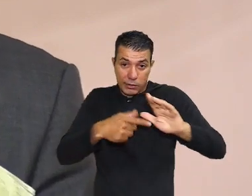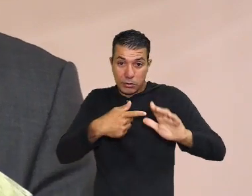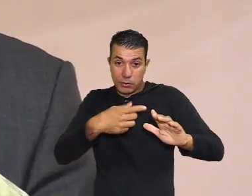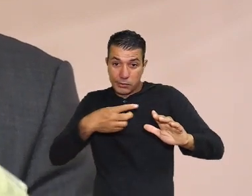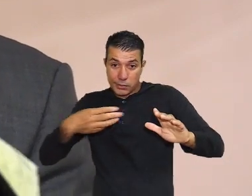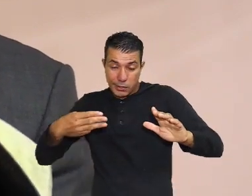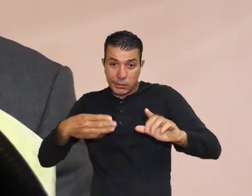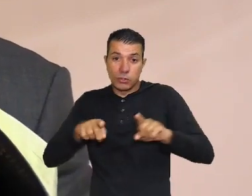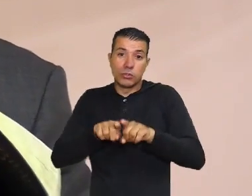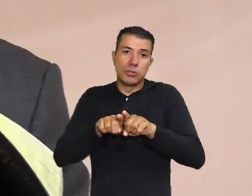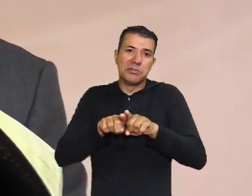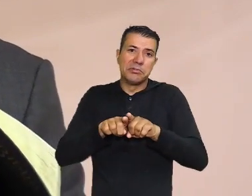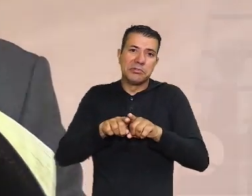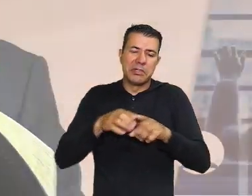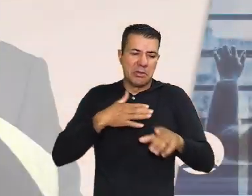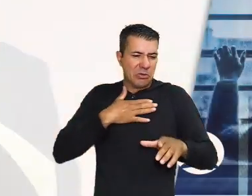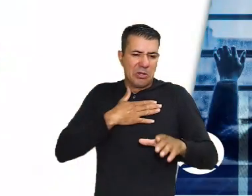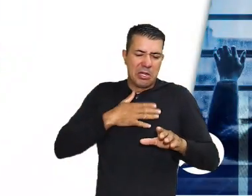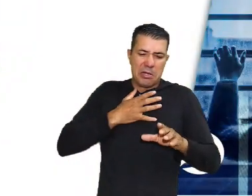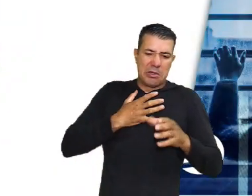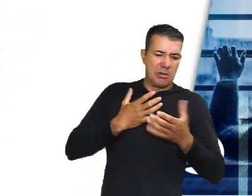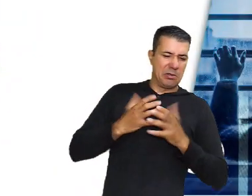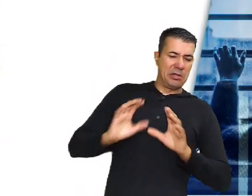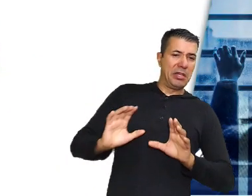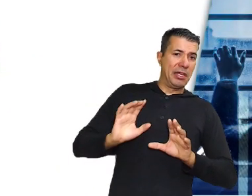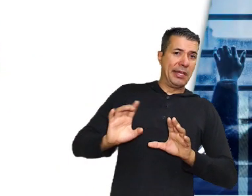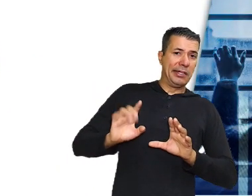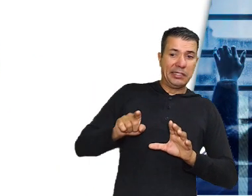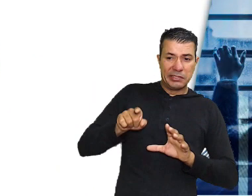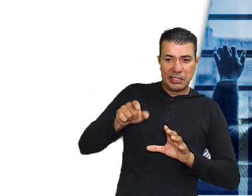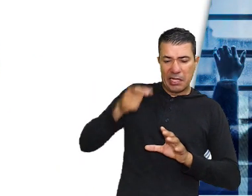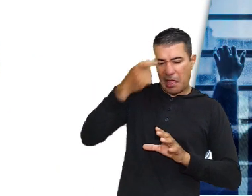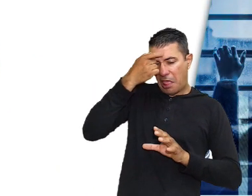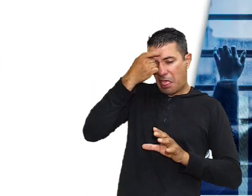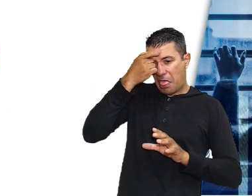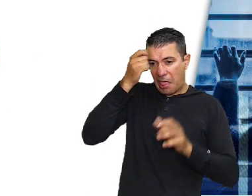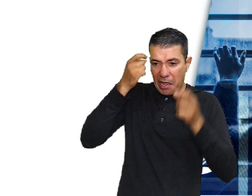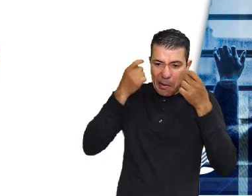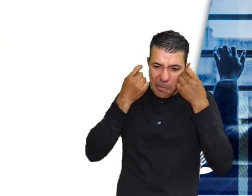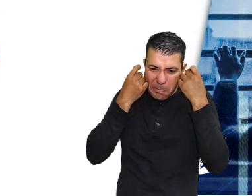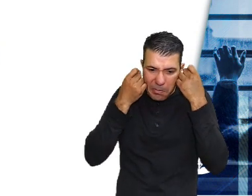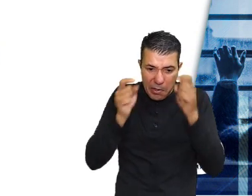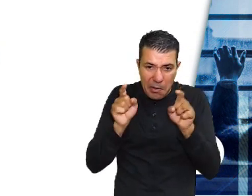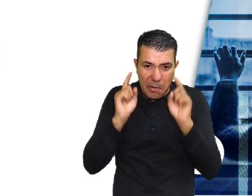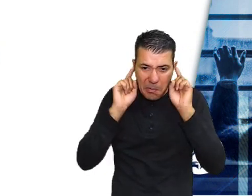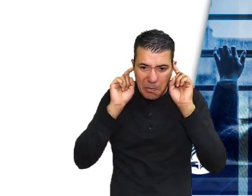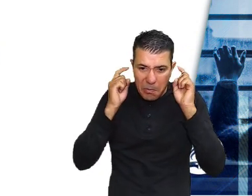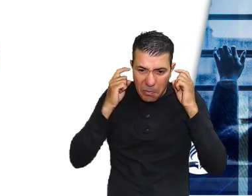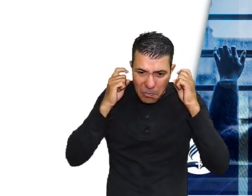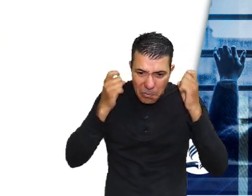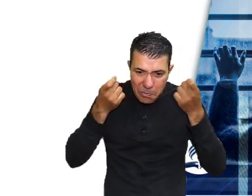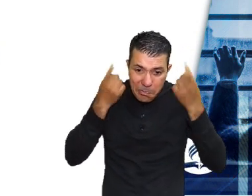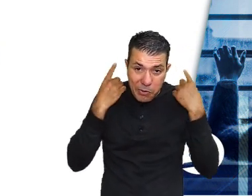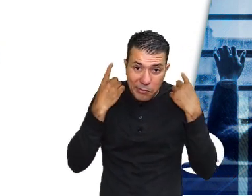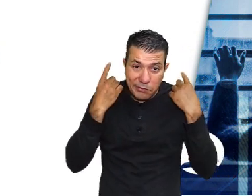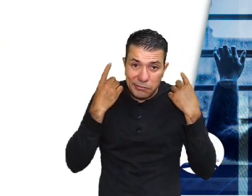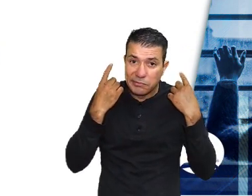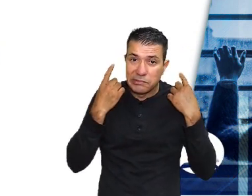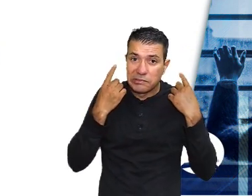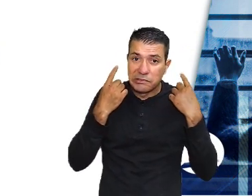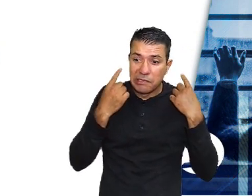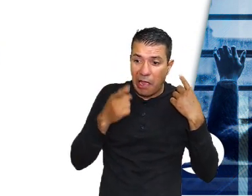ele diz assim, ó: não queremos, porém, irmãos, que sejais ignorantes com respeito aos que dormem, para não